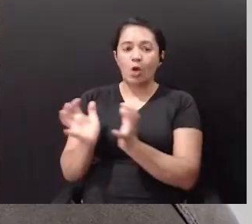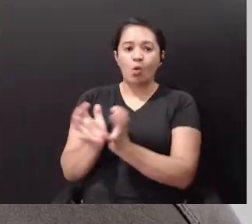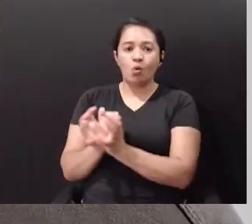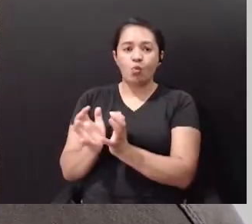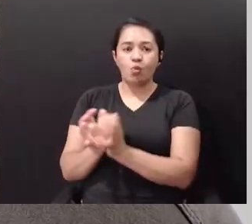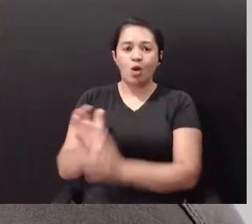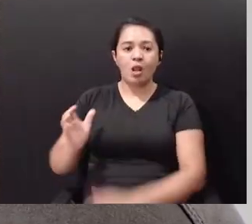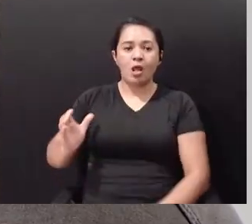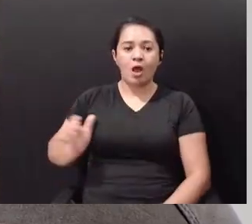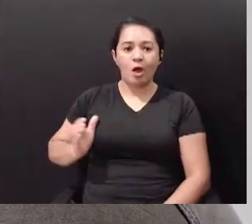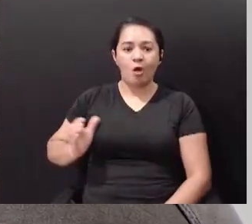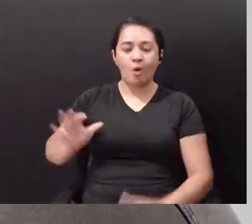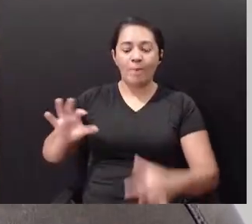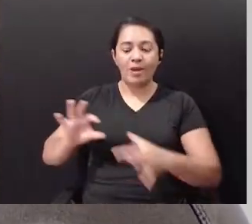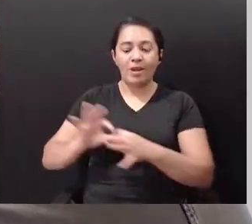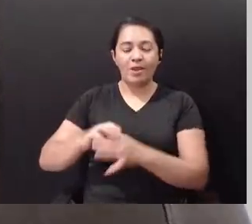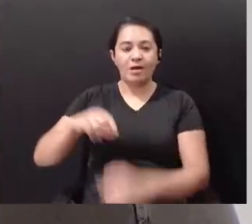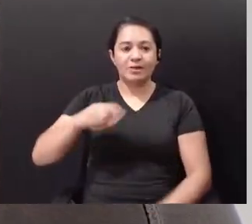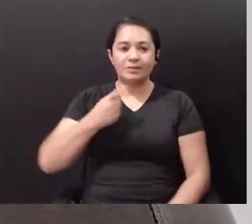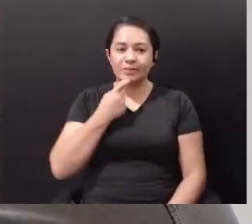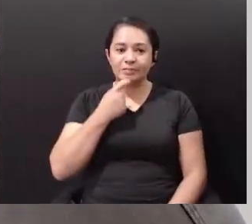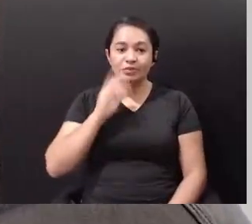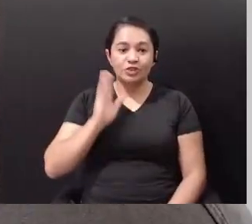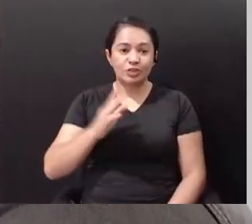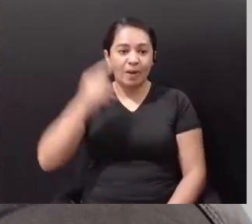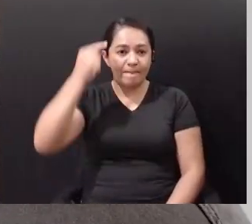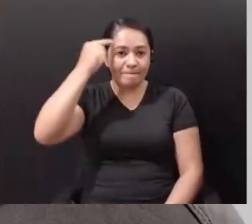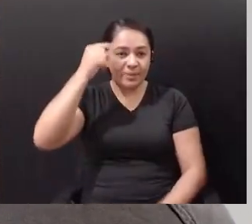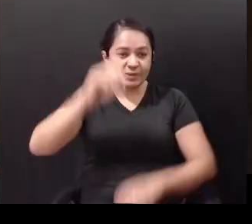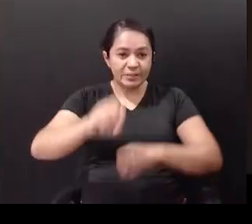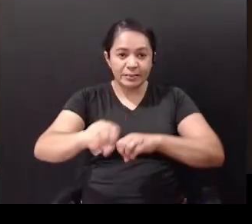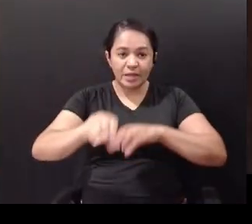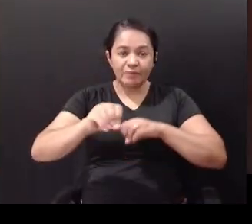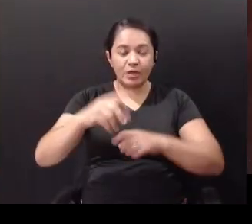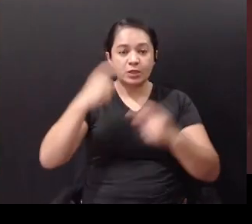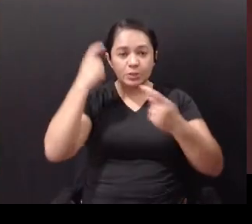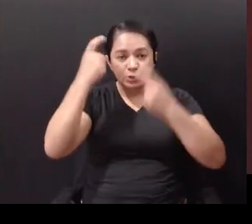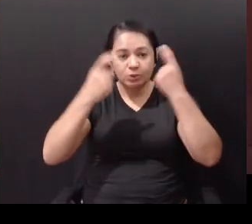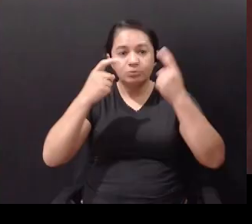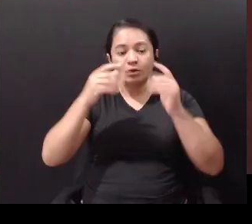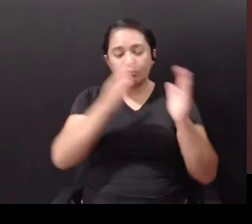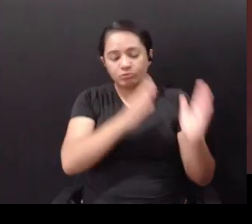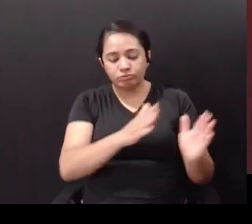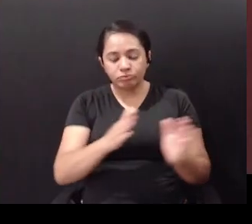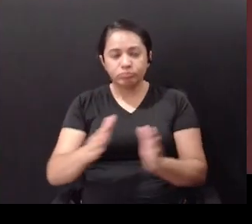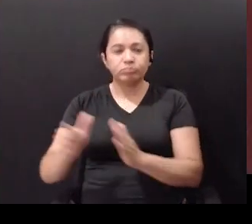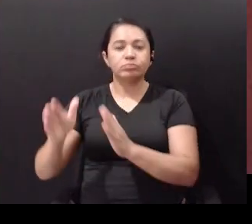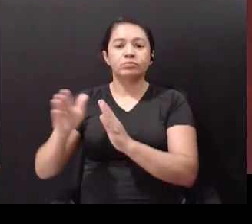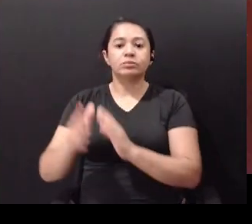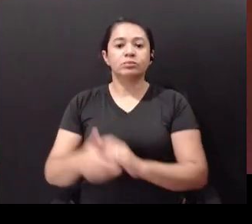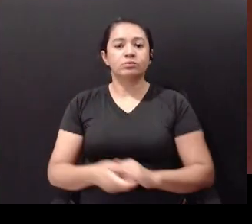também pensava a educação e se preocupava com esses processos.